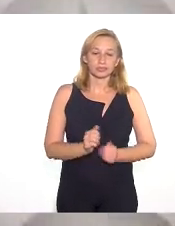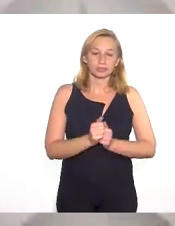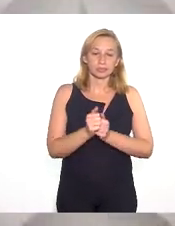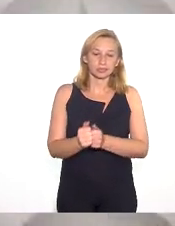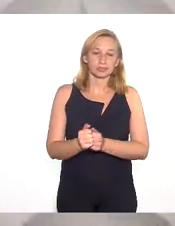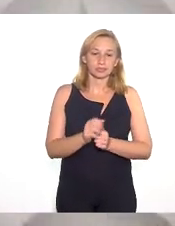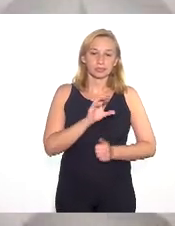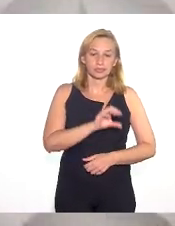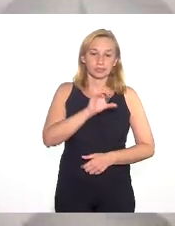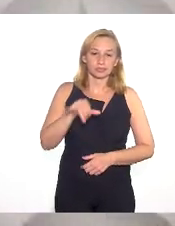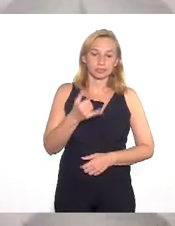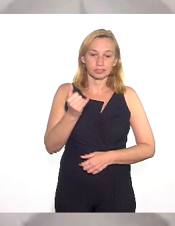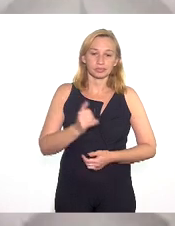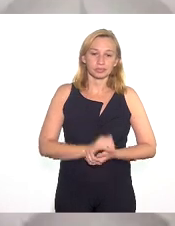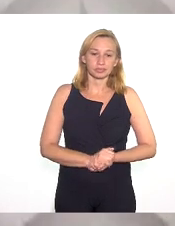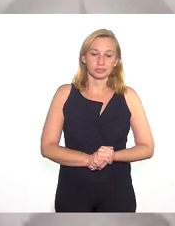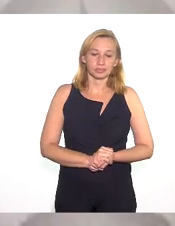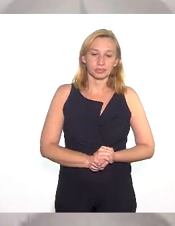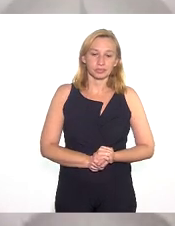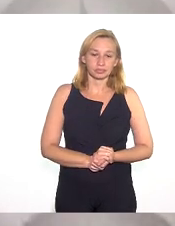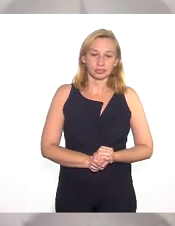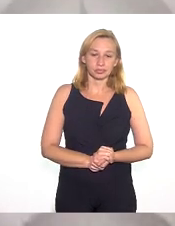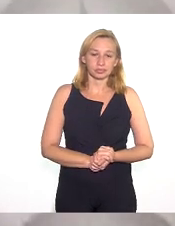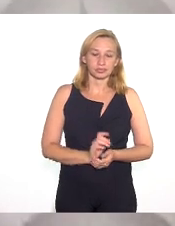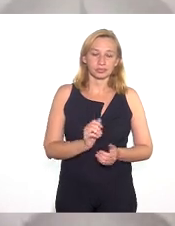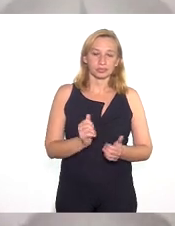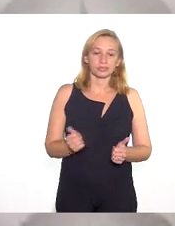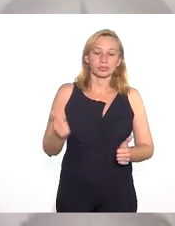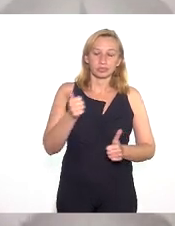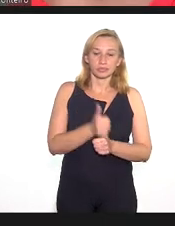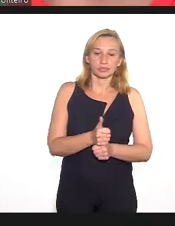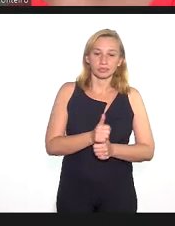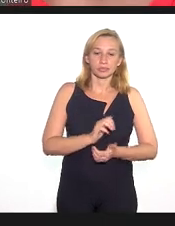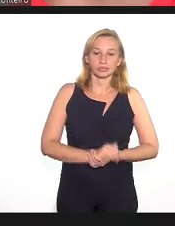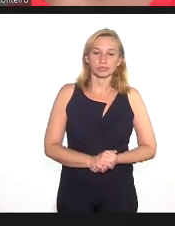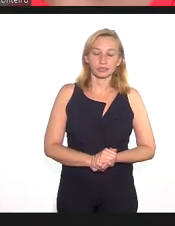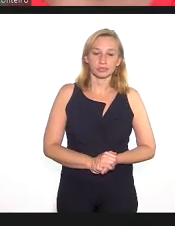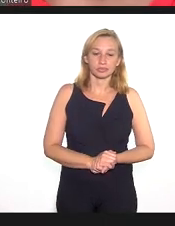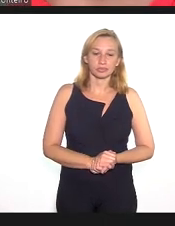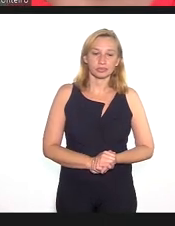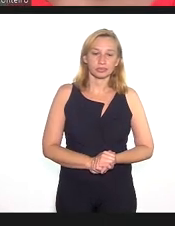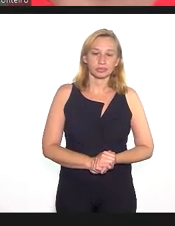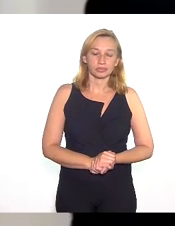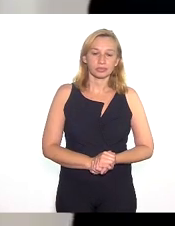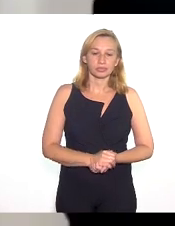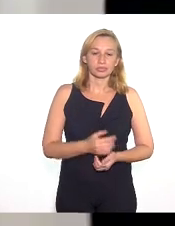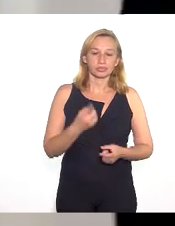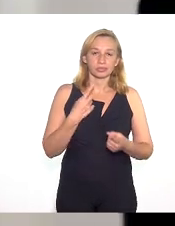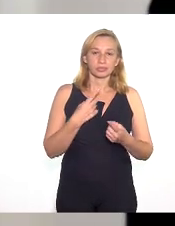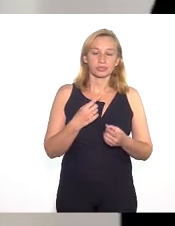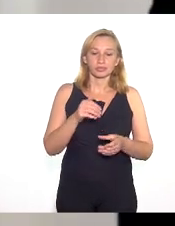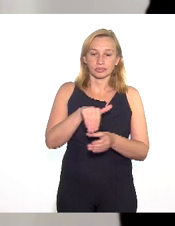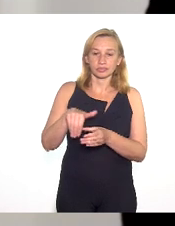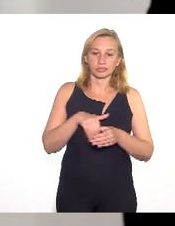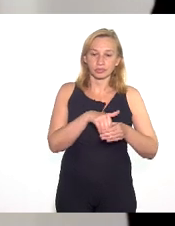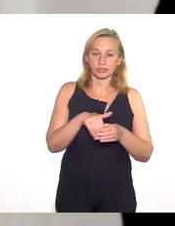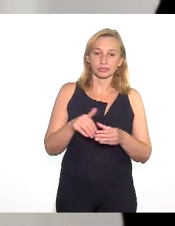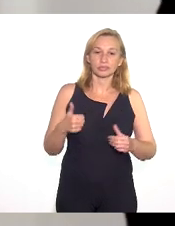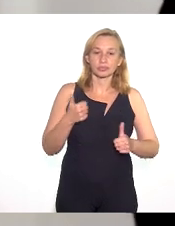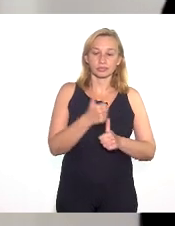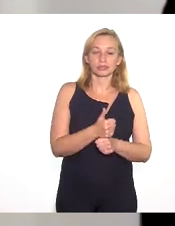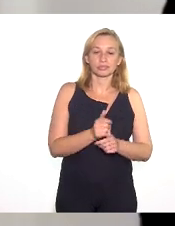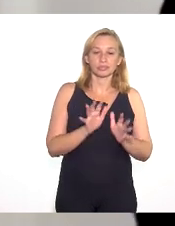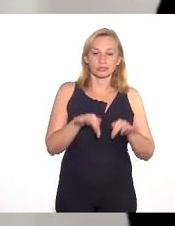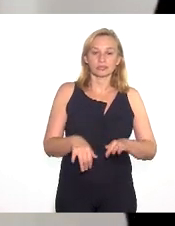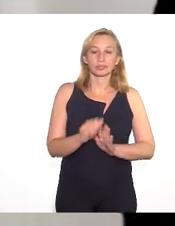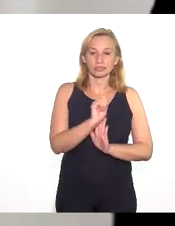Acompanho o parecer da CCJ nos termos do substitutivo. Os pareceres emitidos em votação substitutivo, conforme a